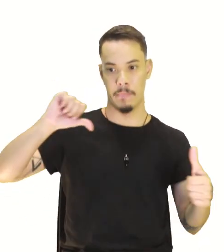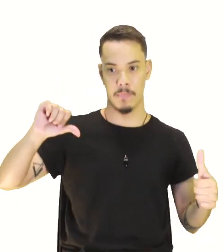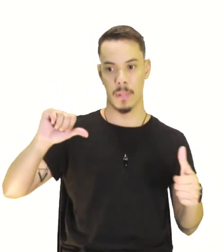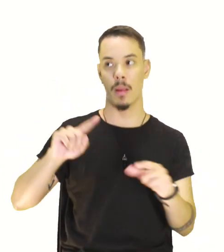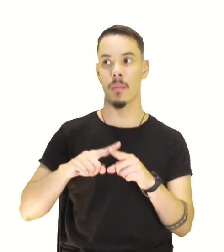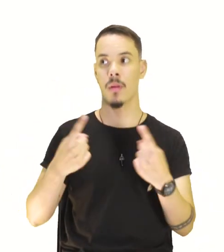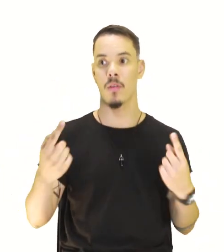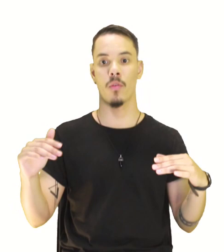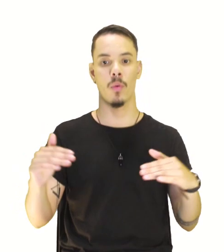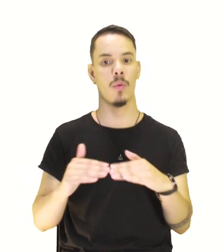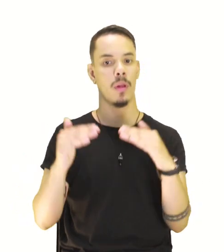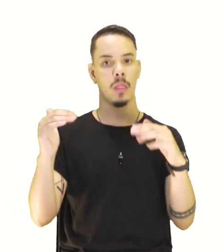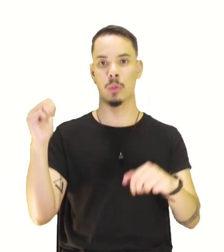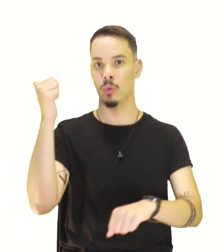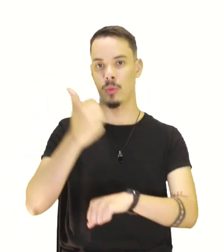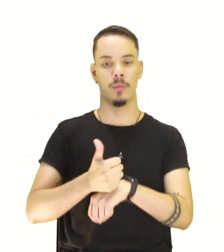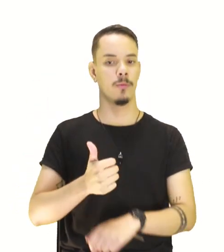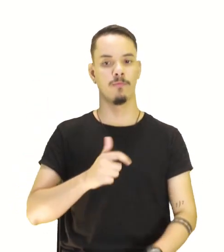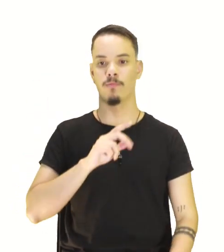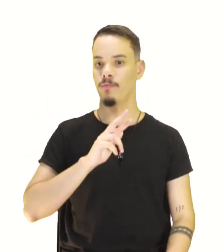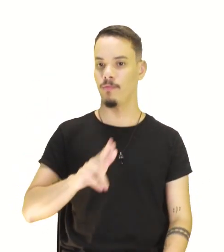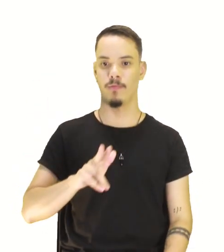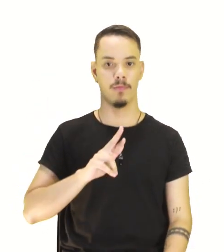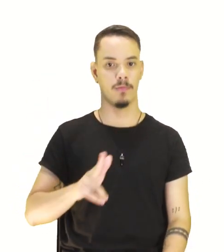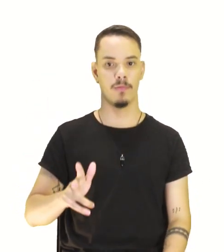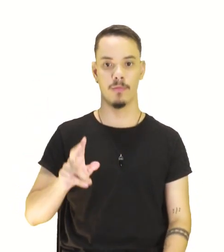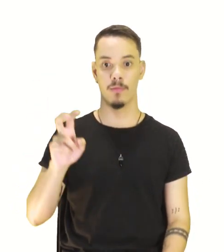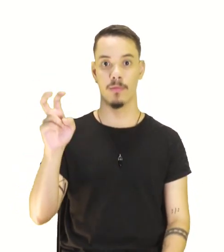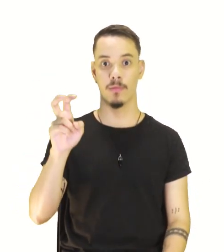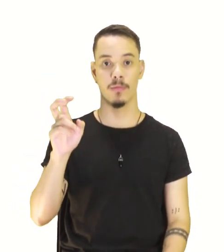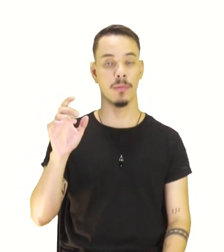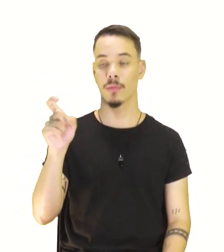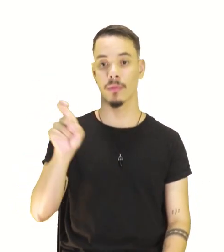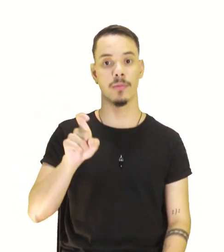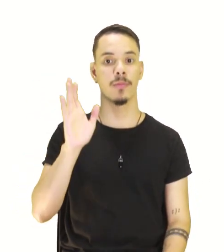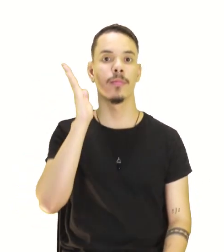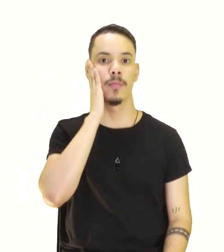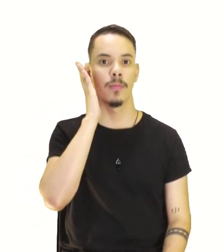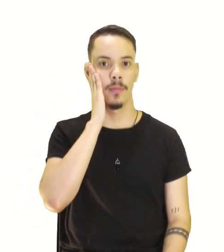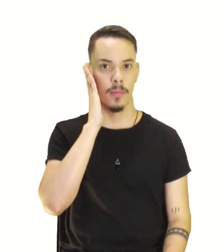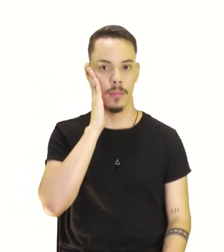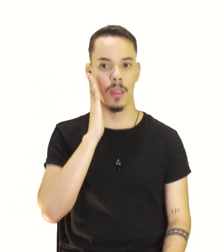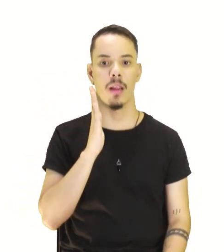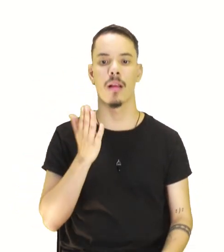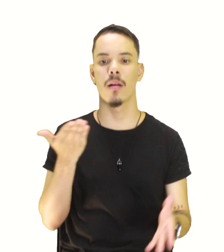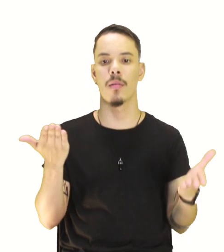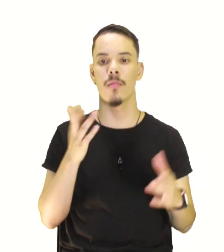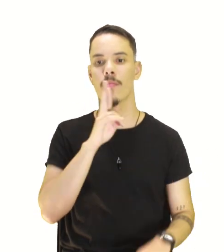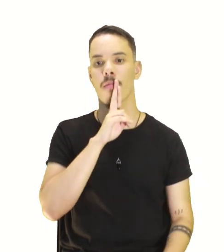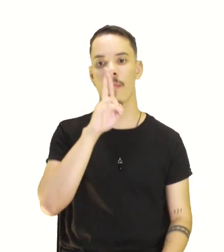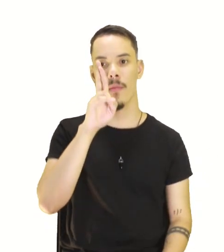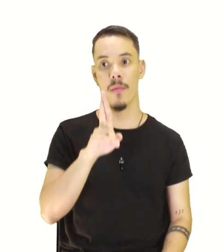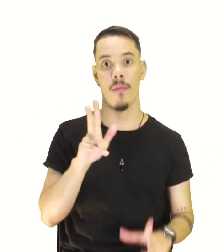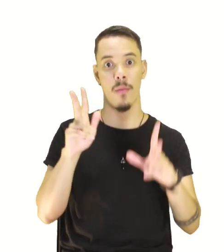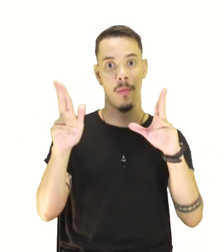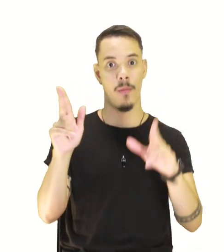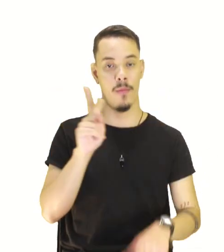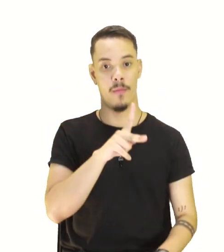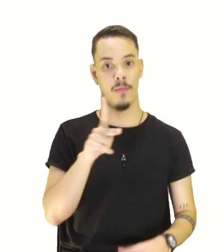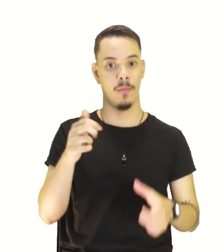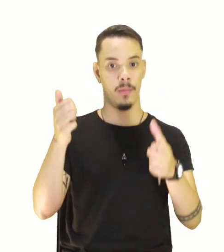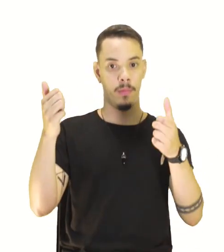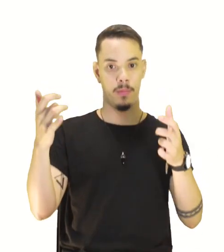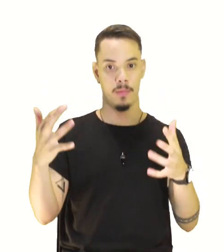não vou substituir no lugar do X. O X eu quero saber quem é. Aí vamos resolver, como o professor Maurício disse, a equação